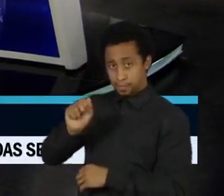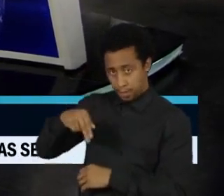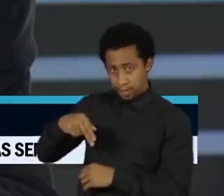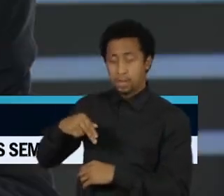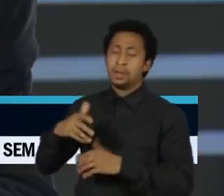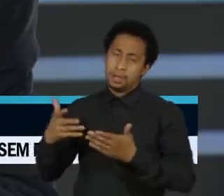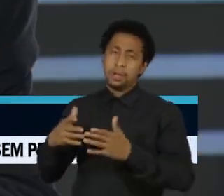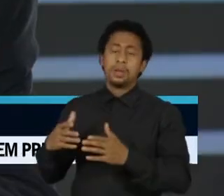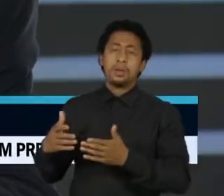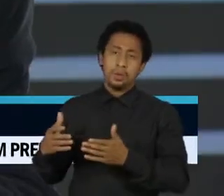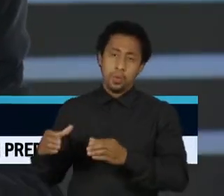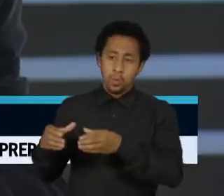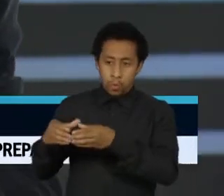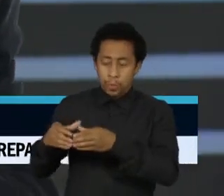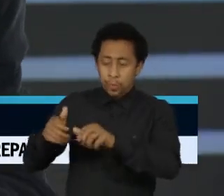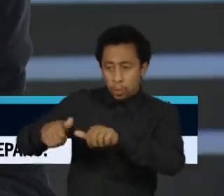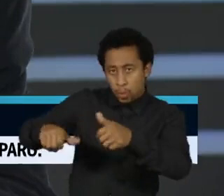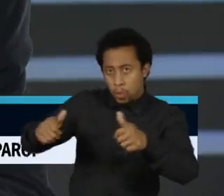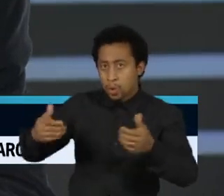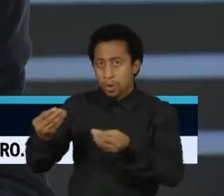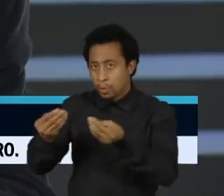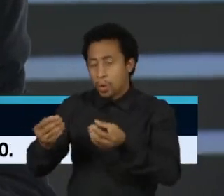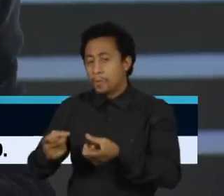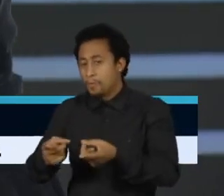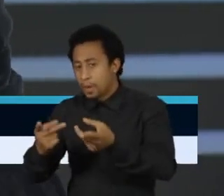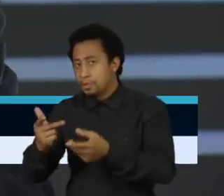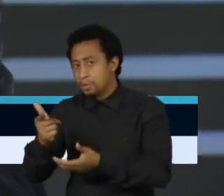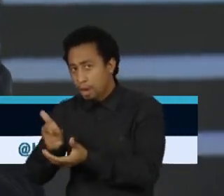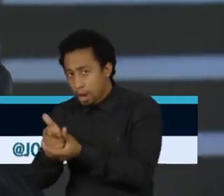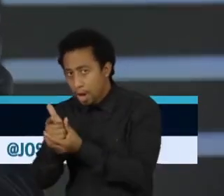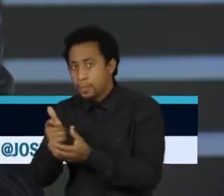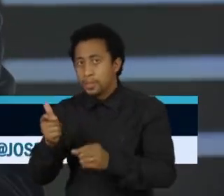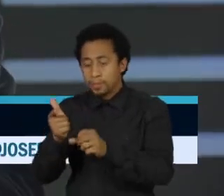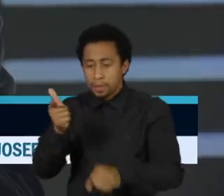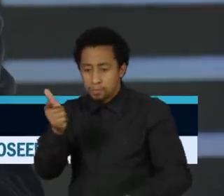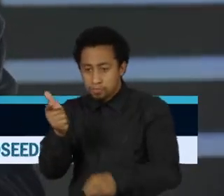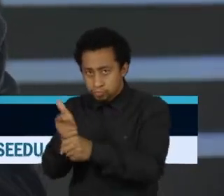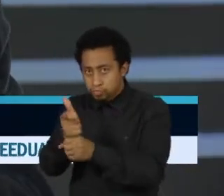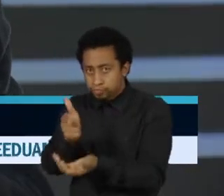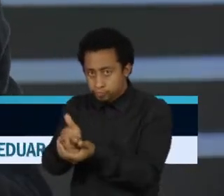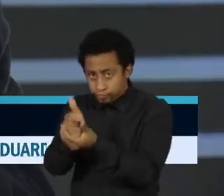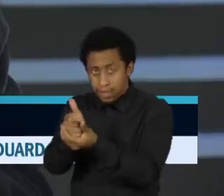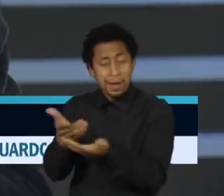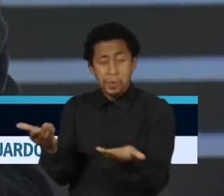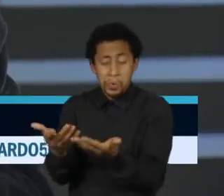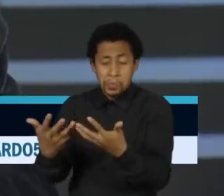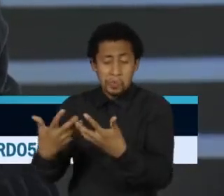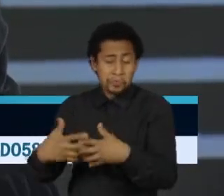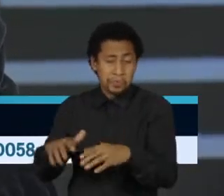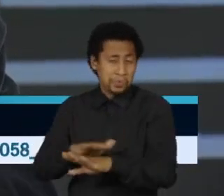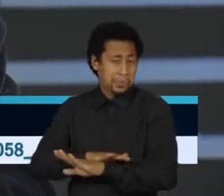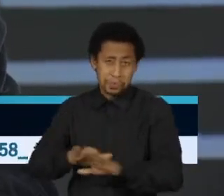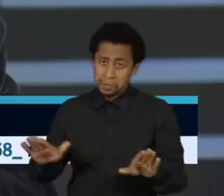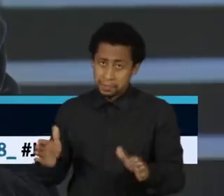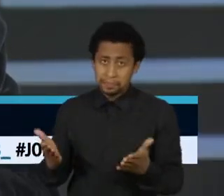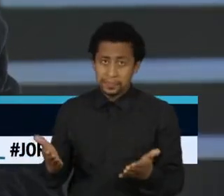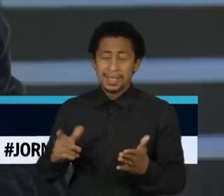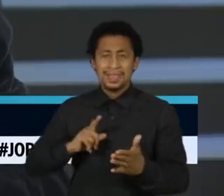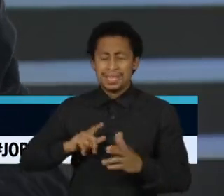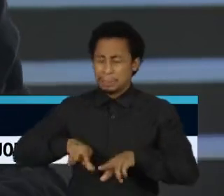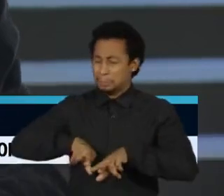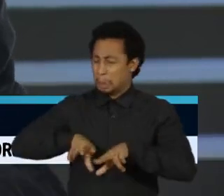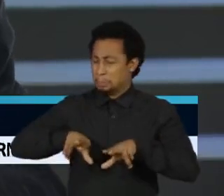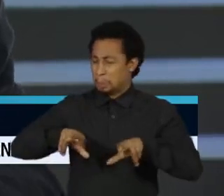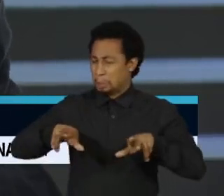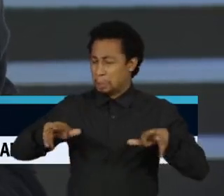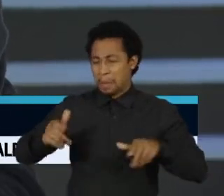que era exercido pelo Exército, armas e munições, deixou de funcionar. O Exército diz, olha, porque são tantas as variedades, são